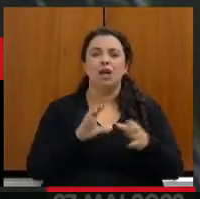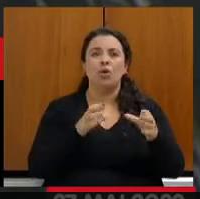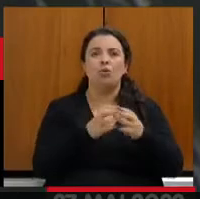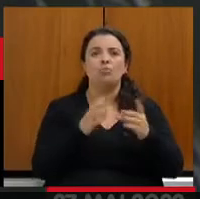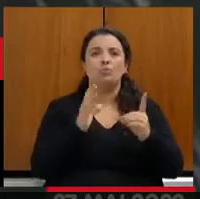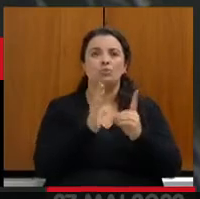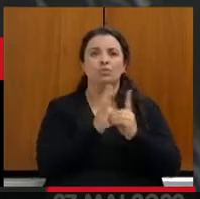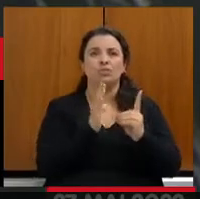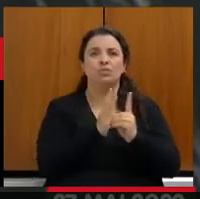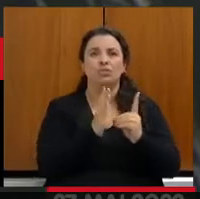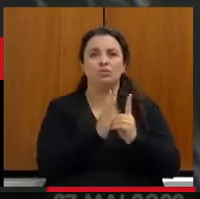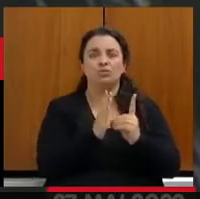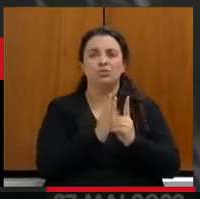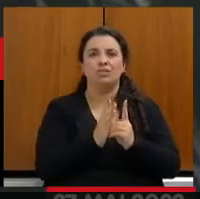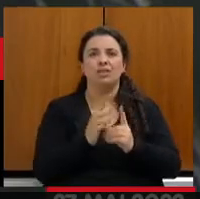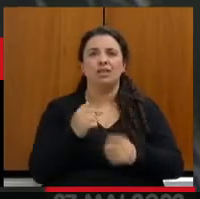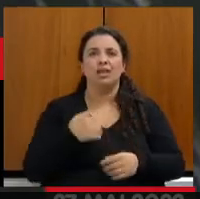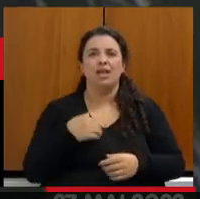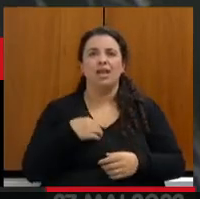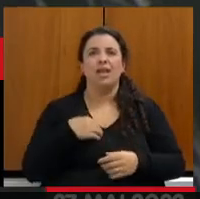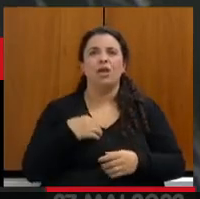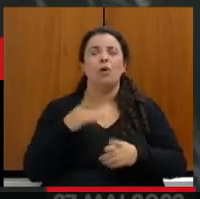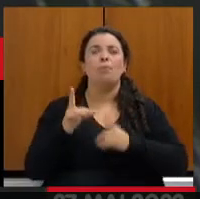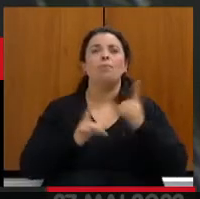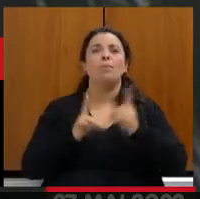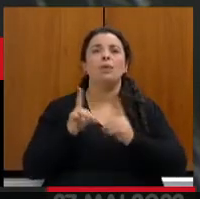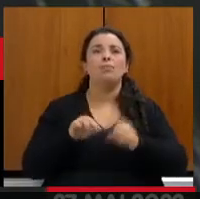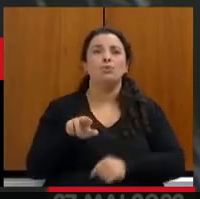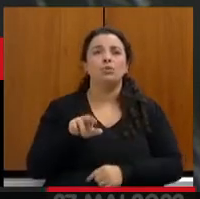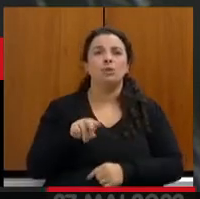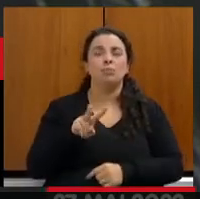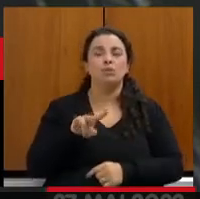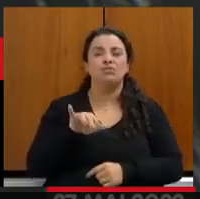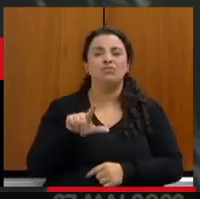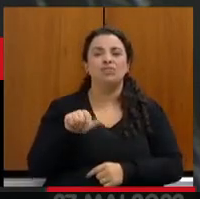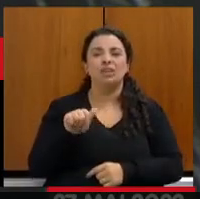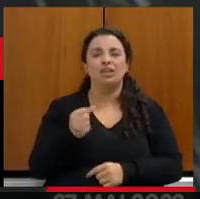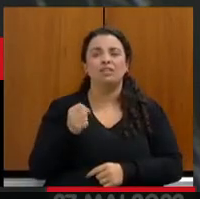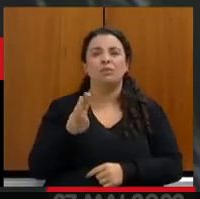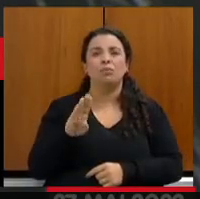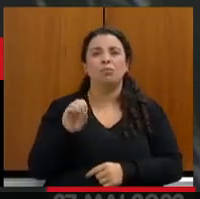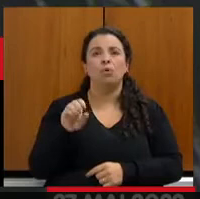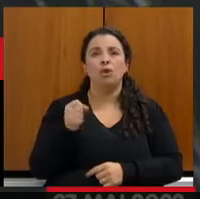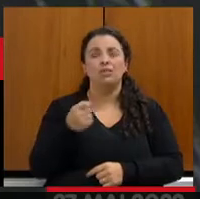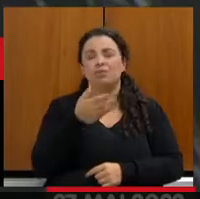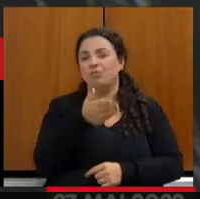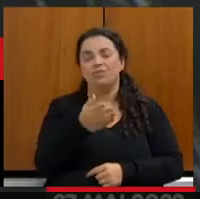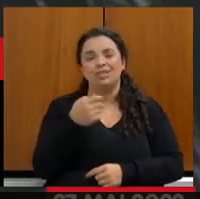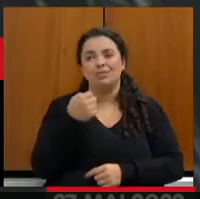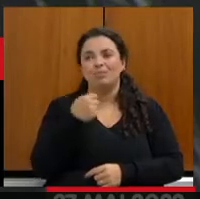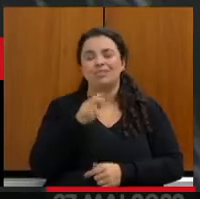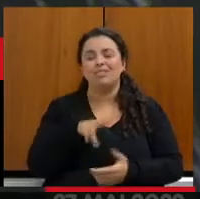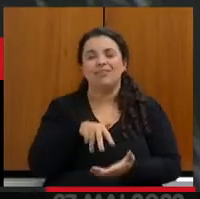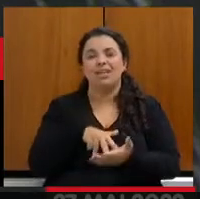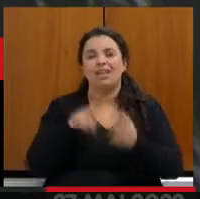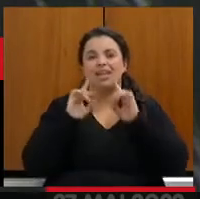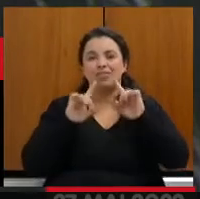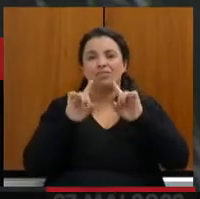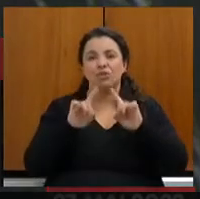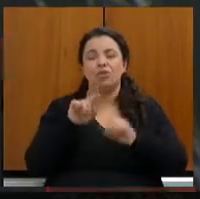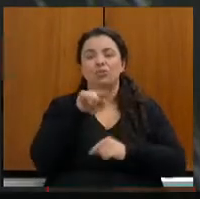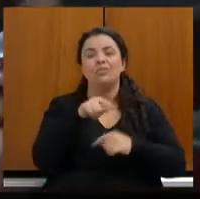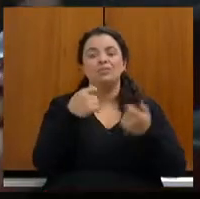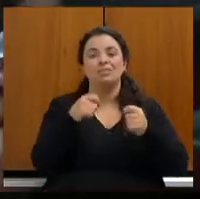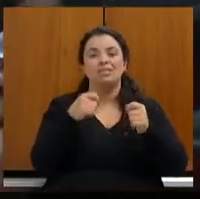sou prima dos irmãos villas-boas e queria dizer que vocês não deveriam estar aqui vem reivindicando nada vocês devem estar numa